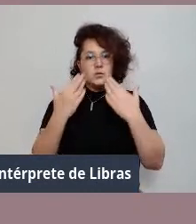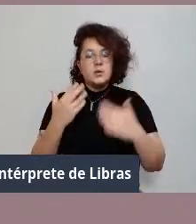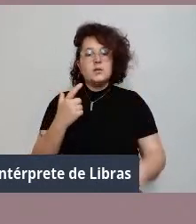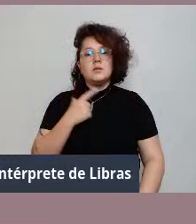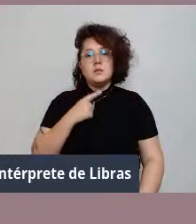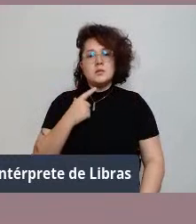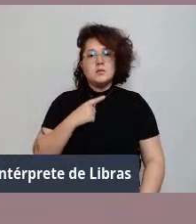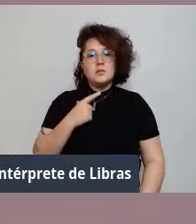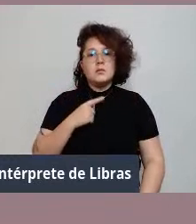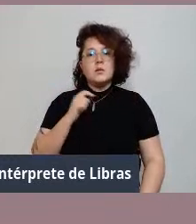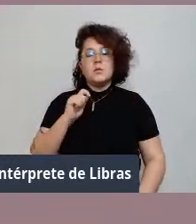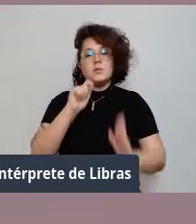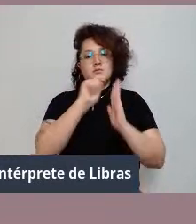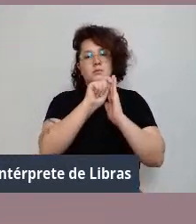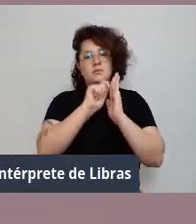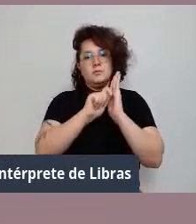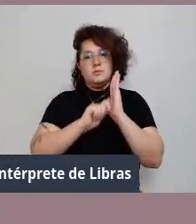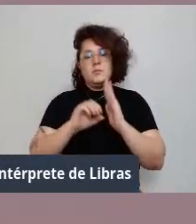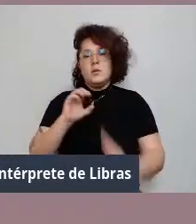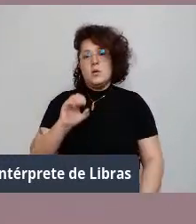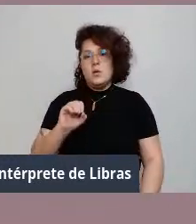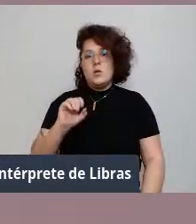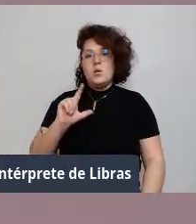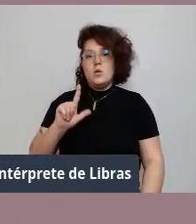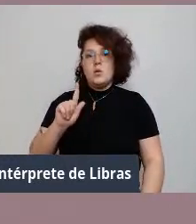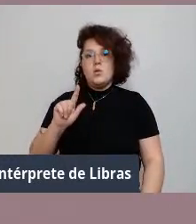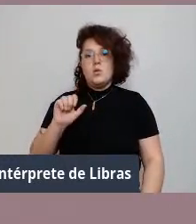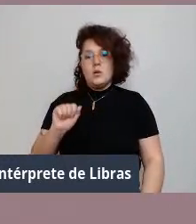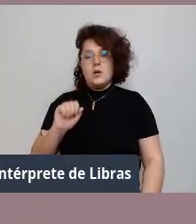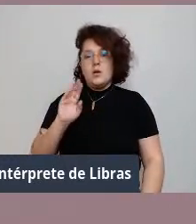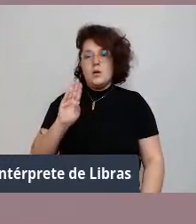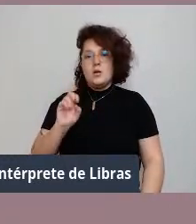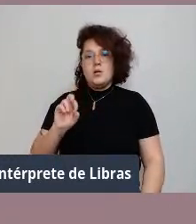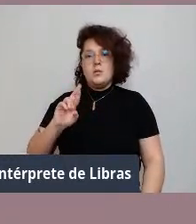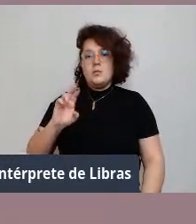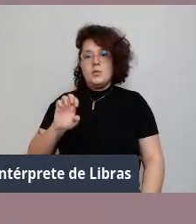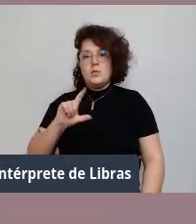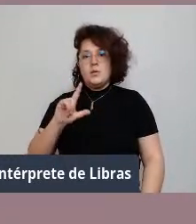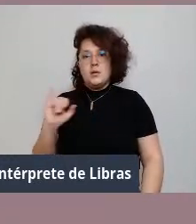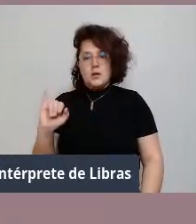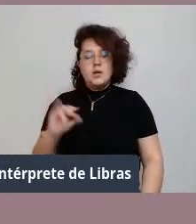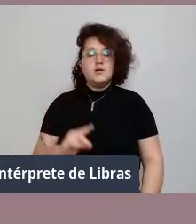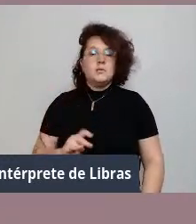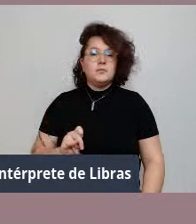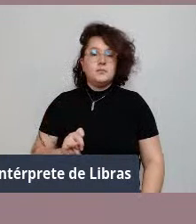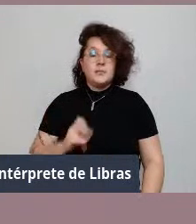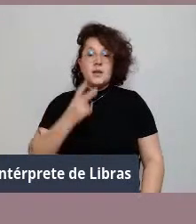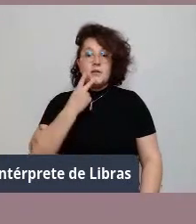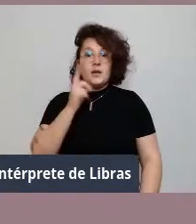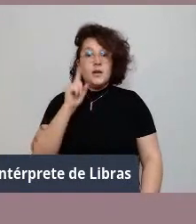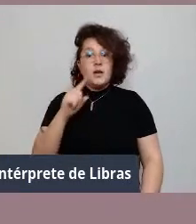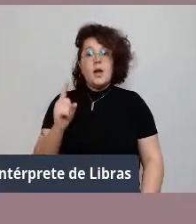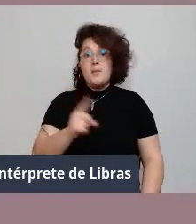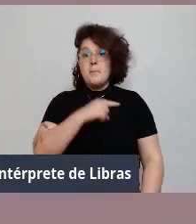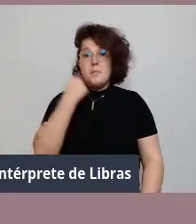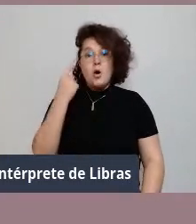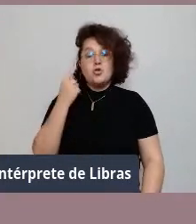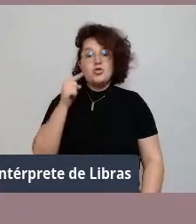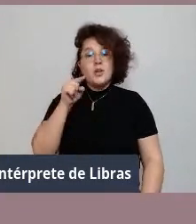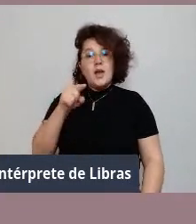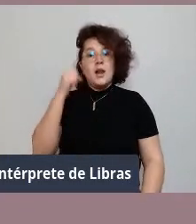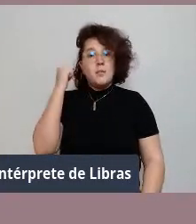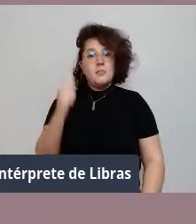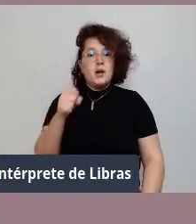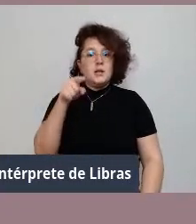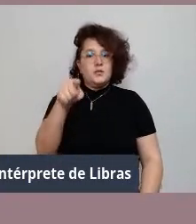Borelli, morte de Maca, né? Entre parênteses. Então, tem vários fragmentos que são